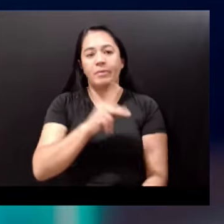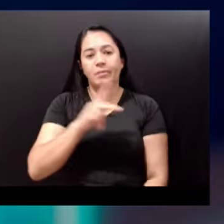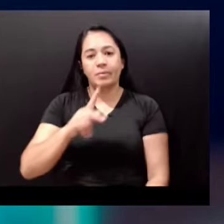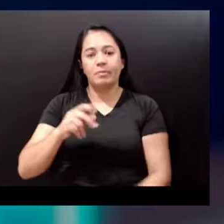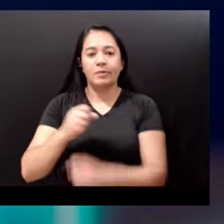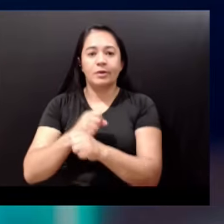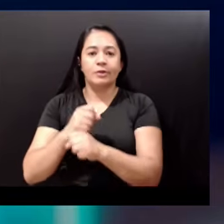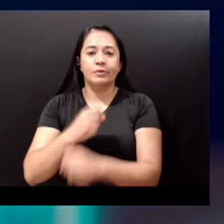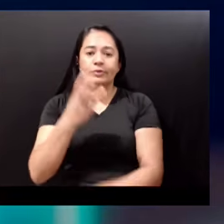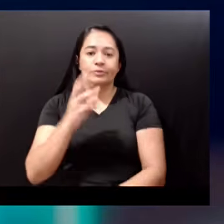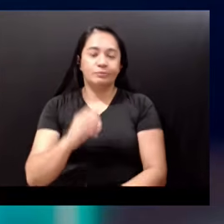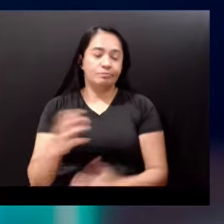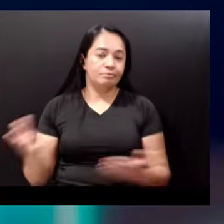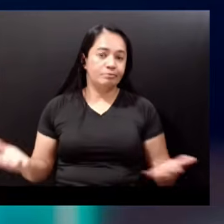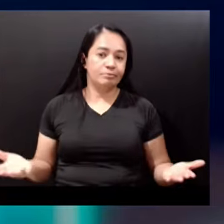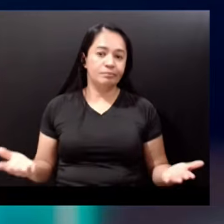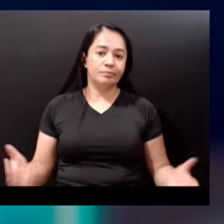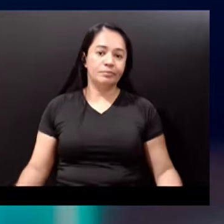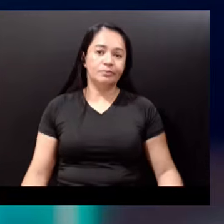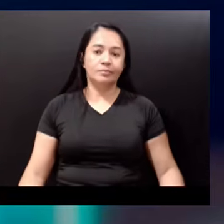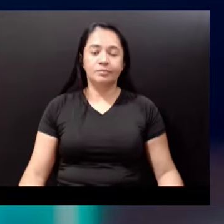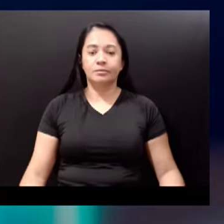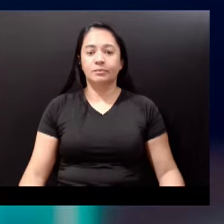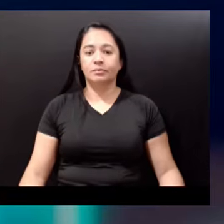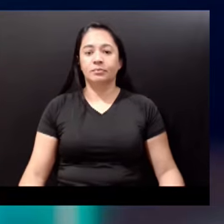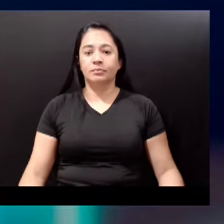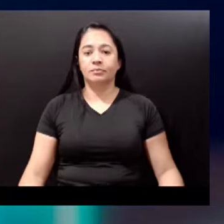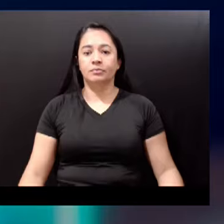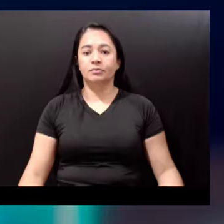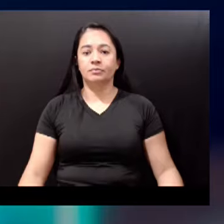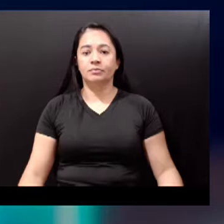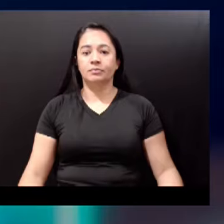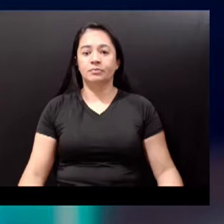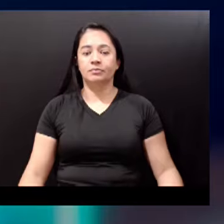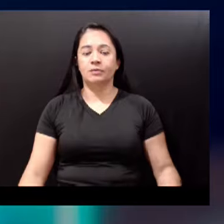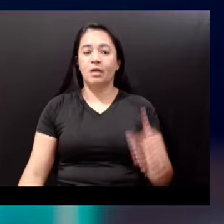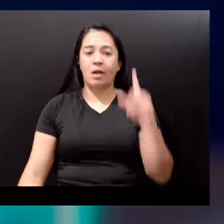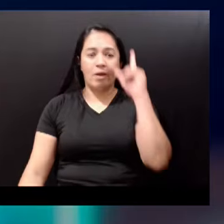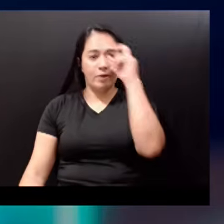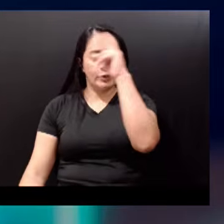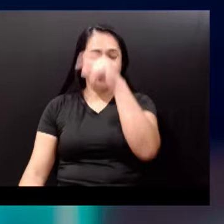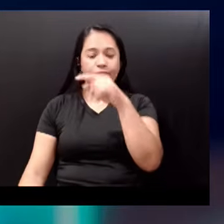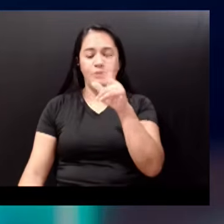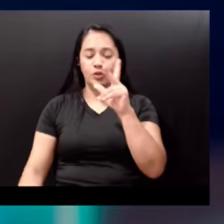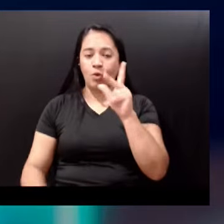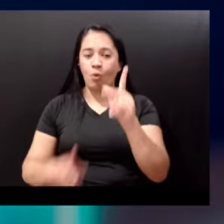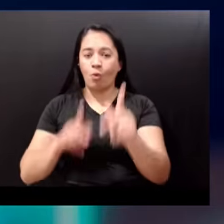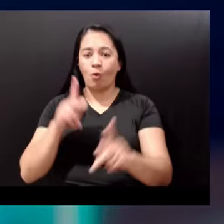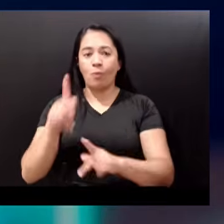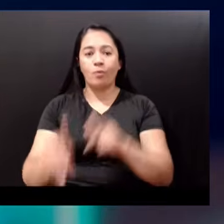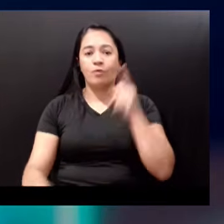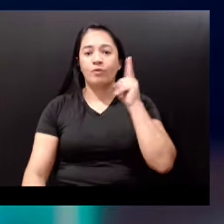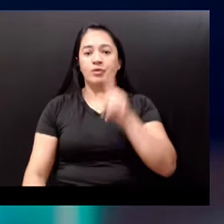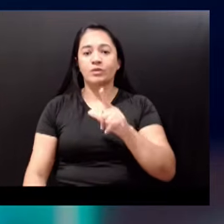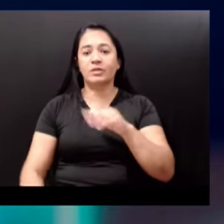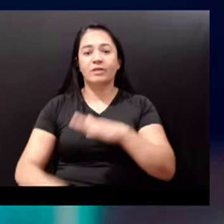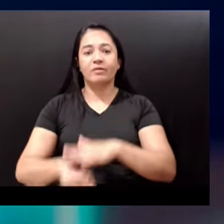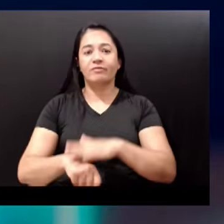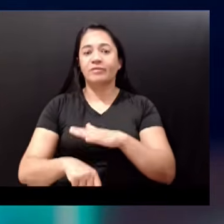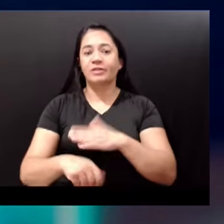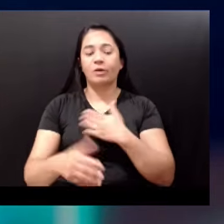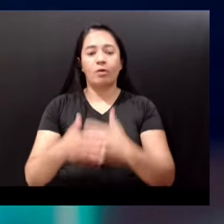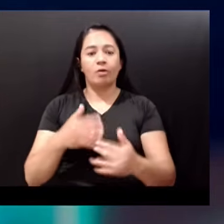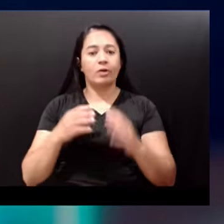Tá? Bom, é muito difícil a população fazer qualquer coisa decente se não tem